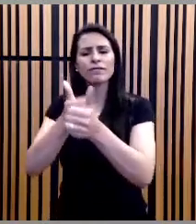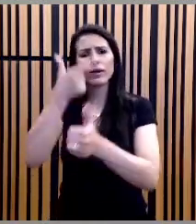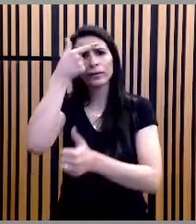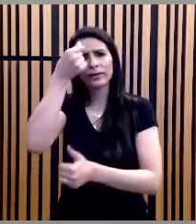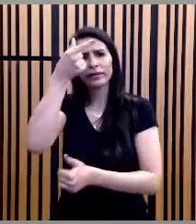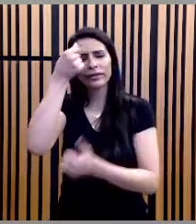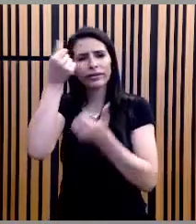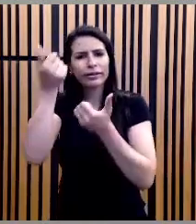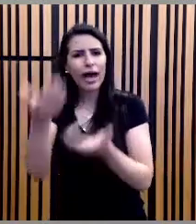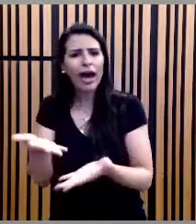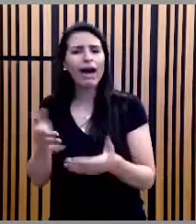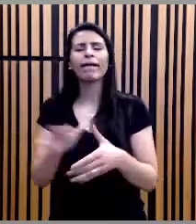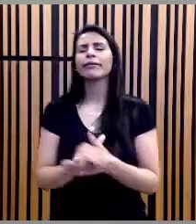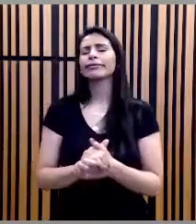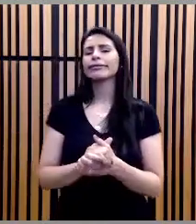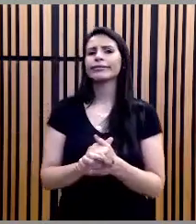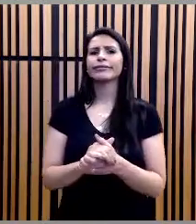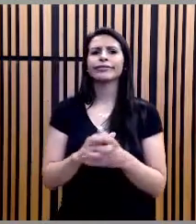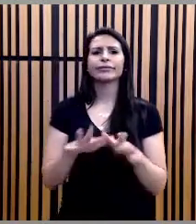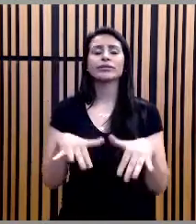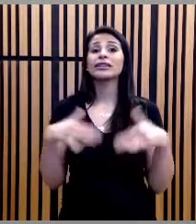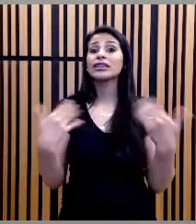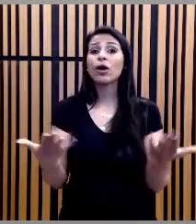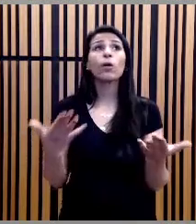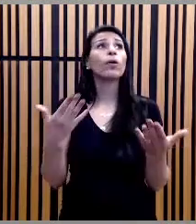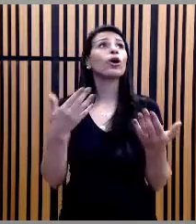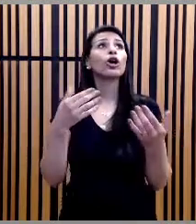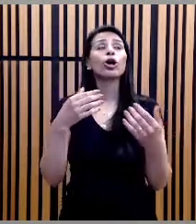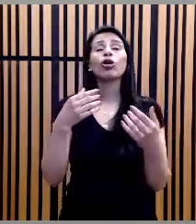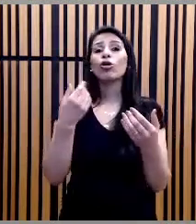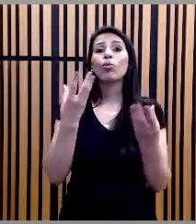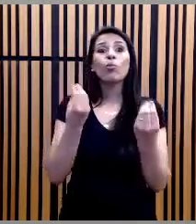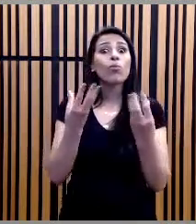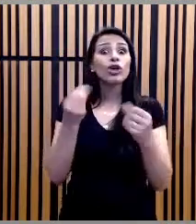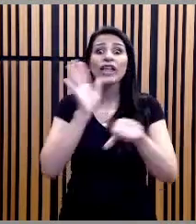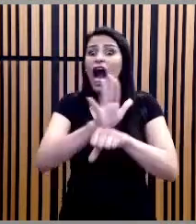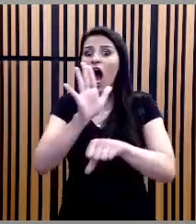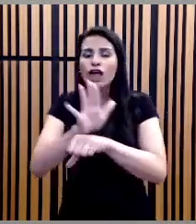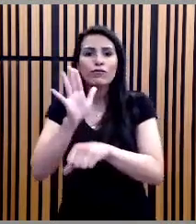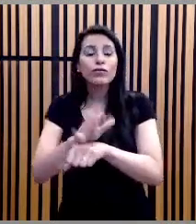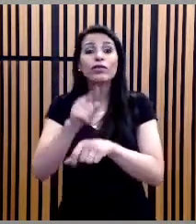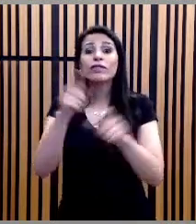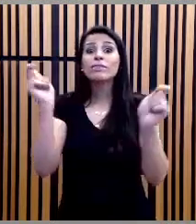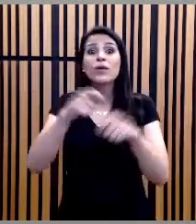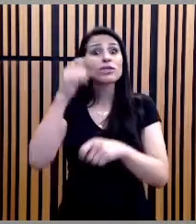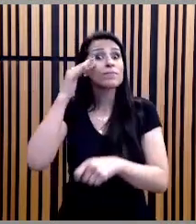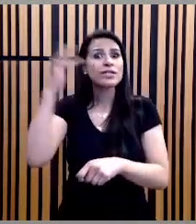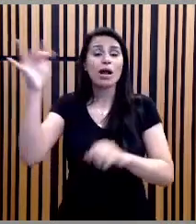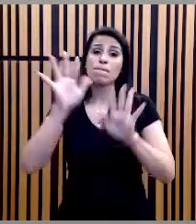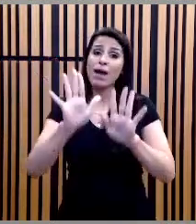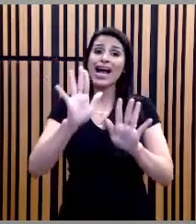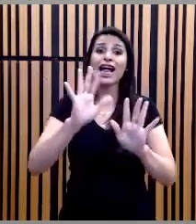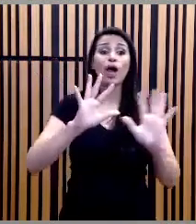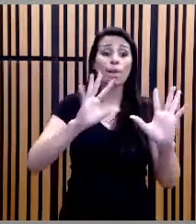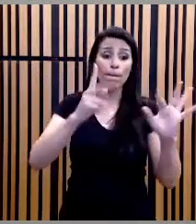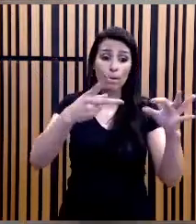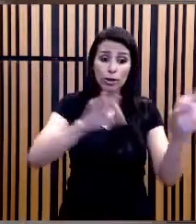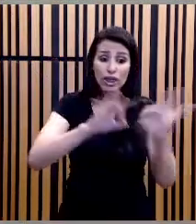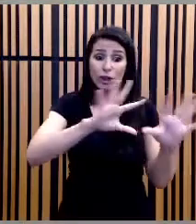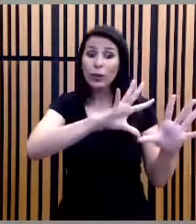com enfim, o que vocês puderem imaginar de ajuda, nem todos os projetos decolam, tá?